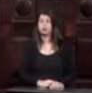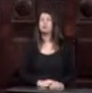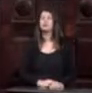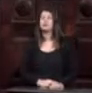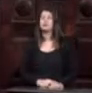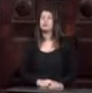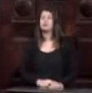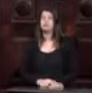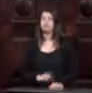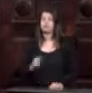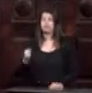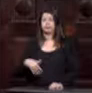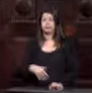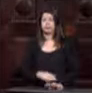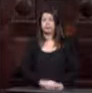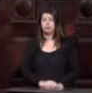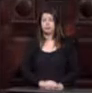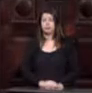Esta prejudicada.